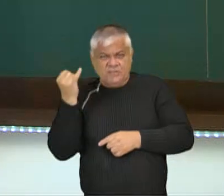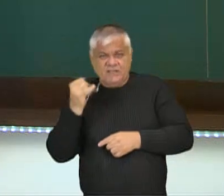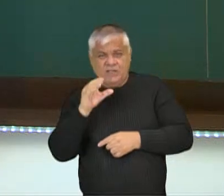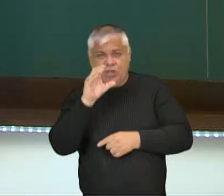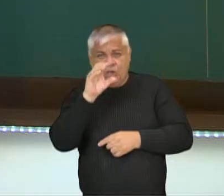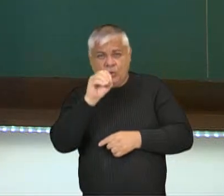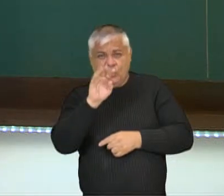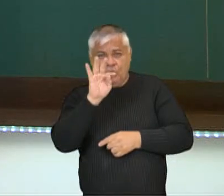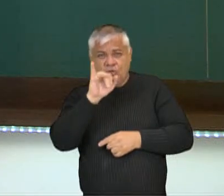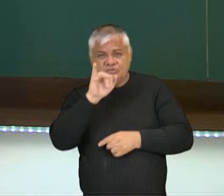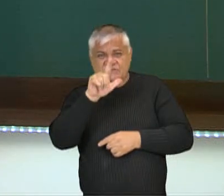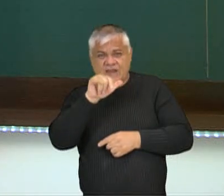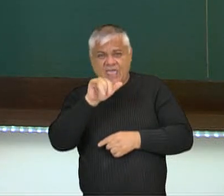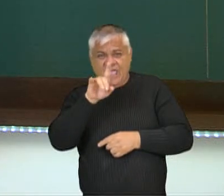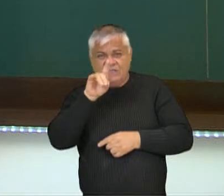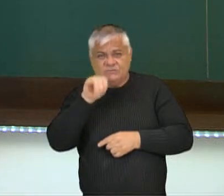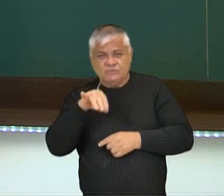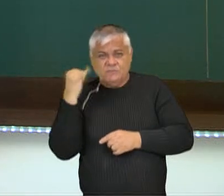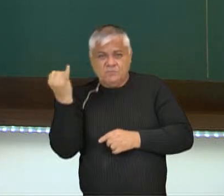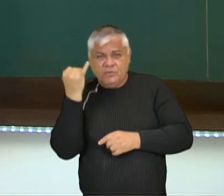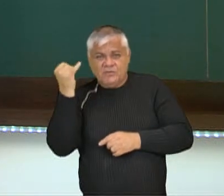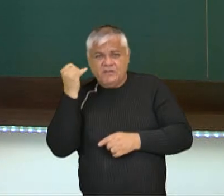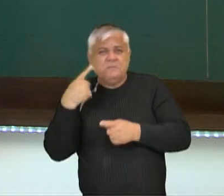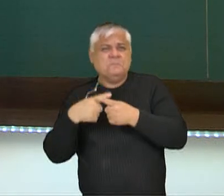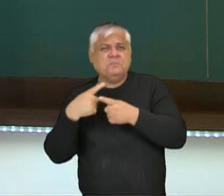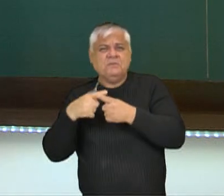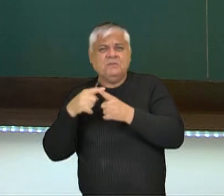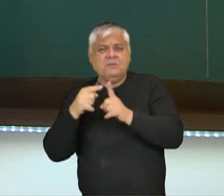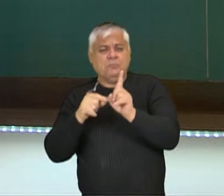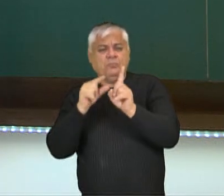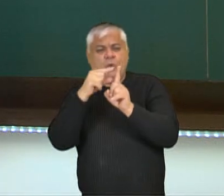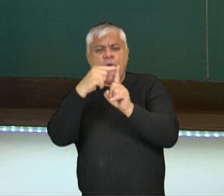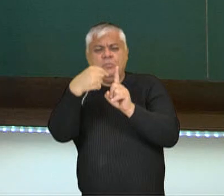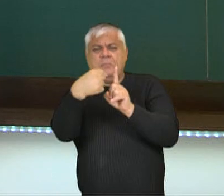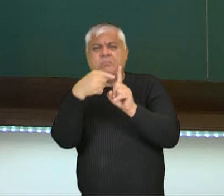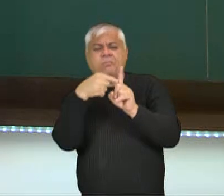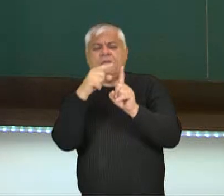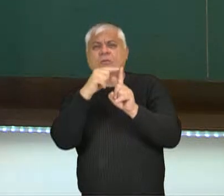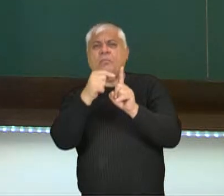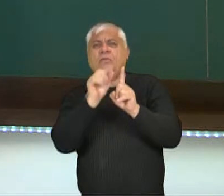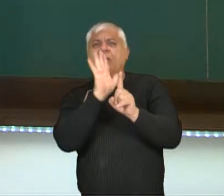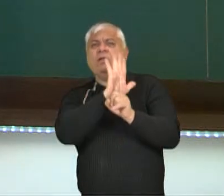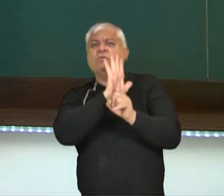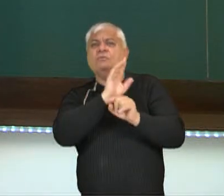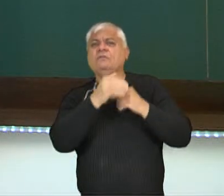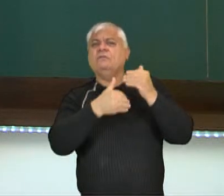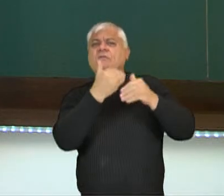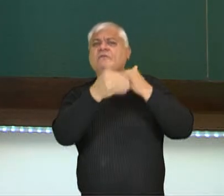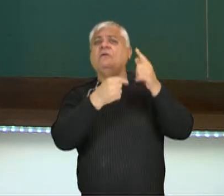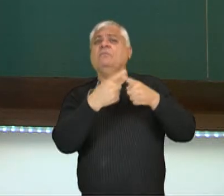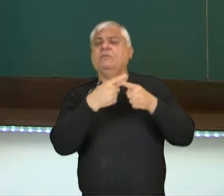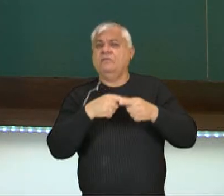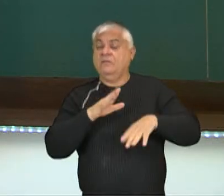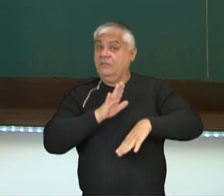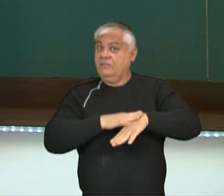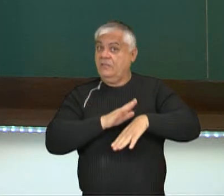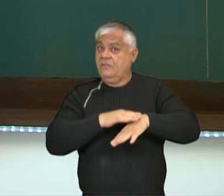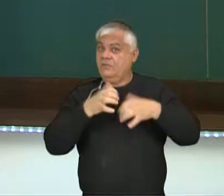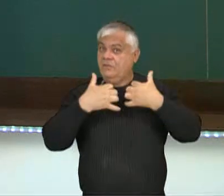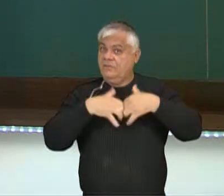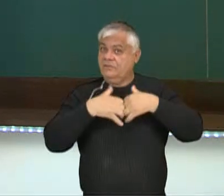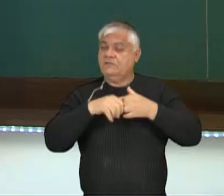ali? Tem, né? Qual que é essa importância dele ali, né? No desenvolvimento da planta. Eu vou dar um tempinho para